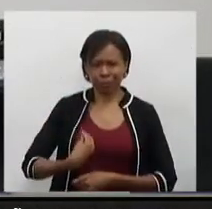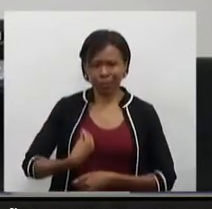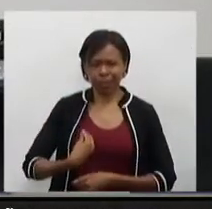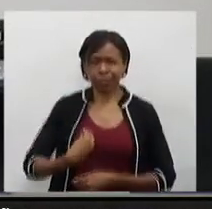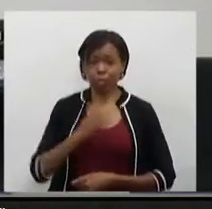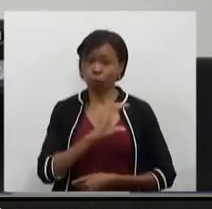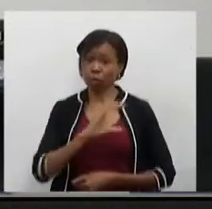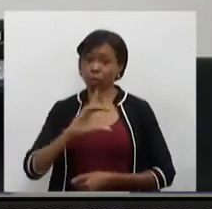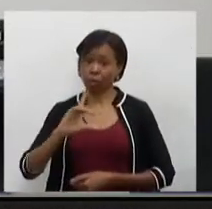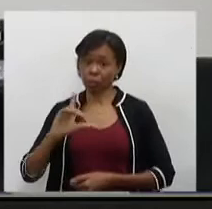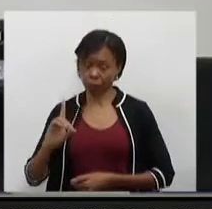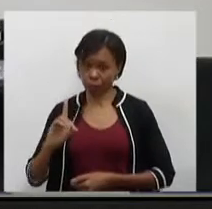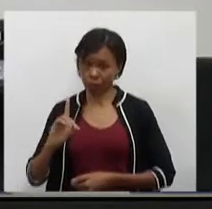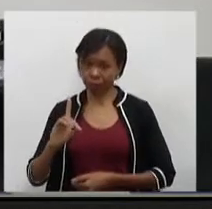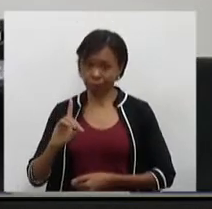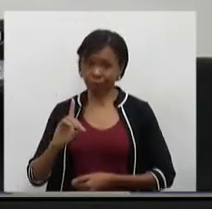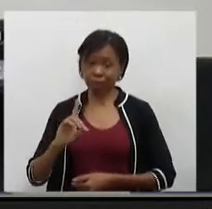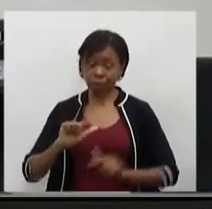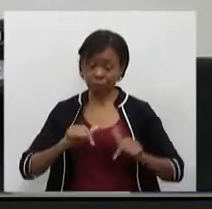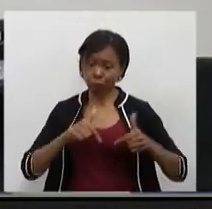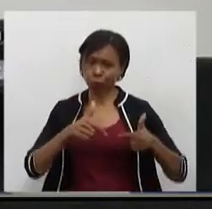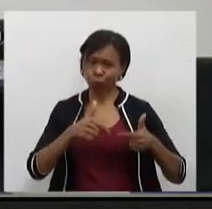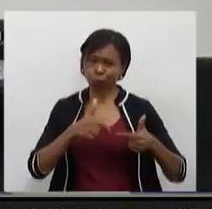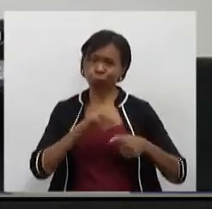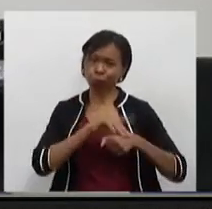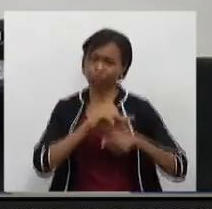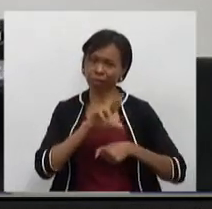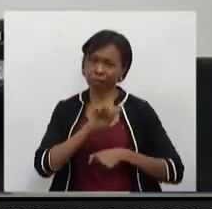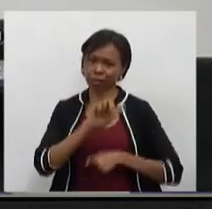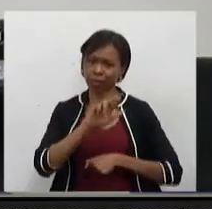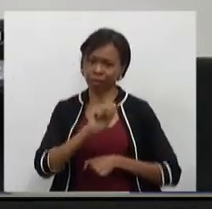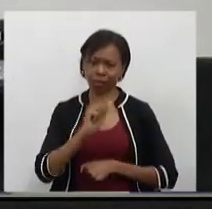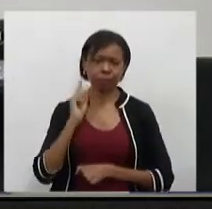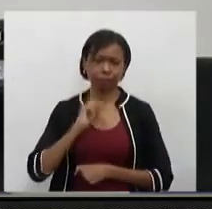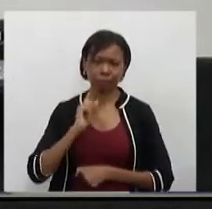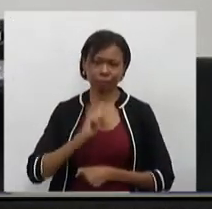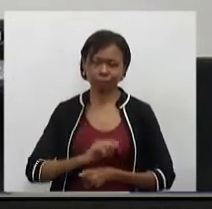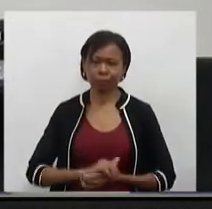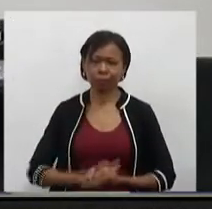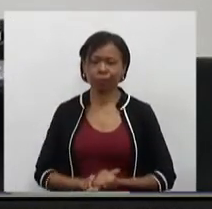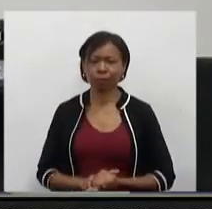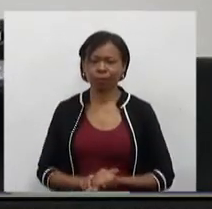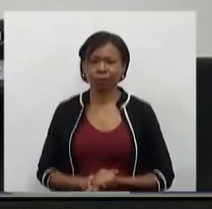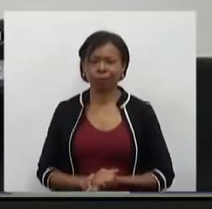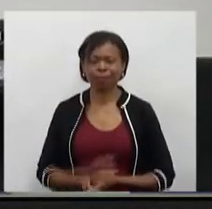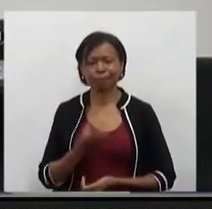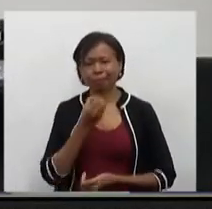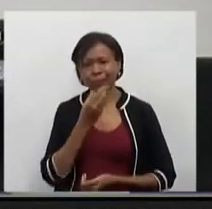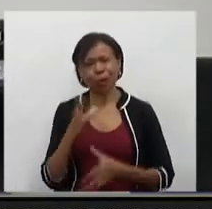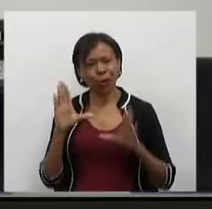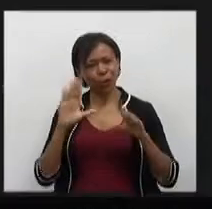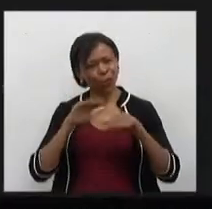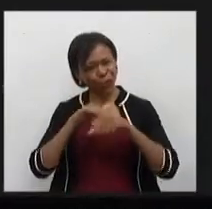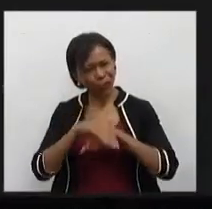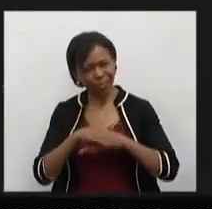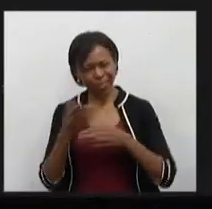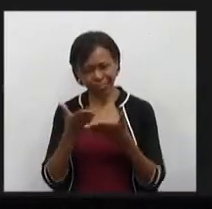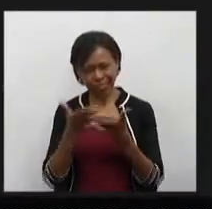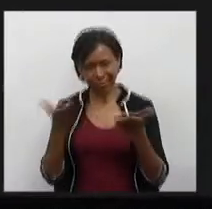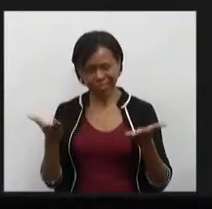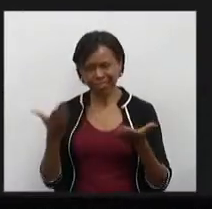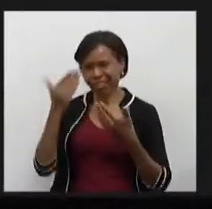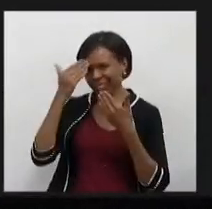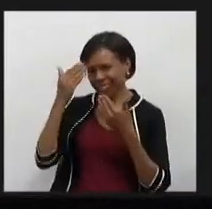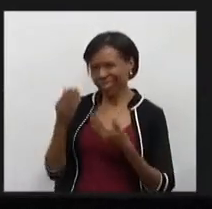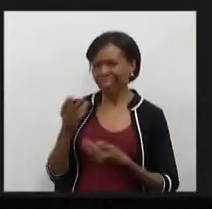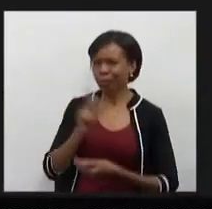estado de Minas Gerais. 5 minutos, Maria Juliana. Boa noite a todos. Gostaria de agradecer ao professor